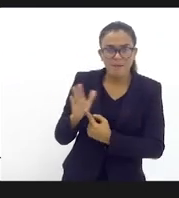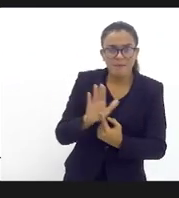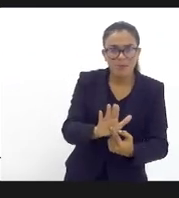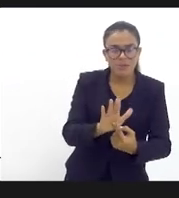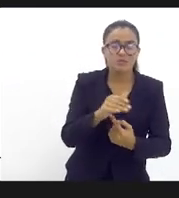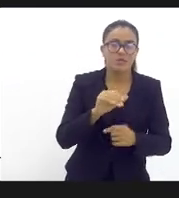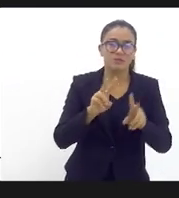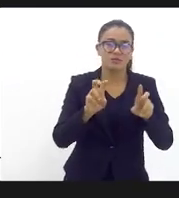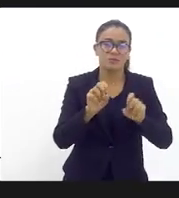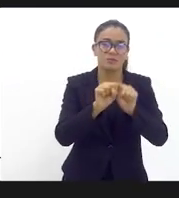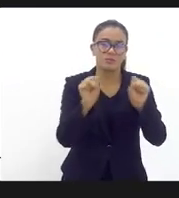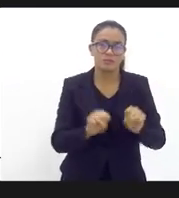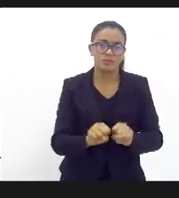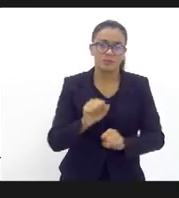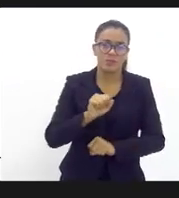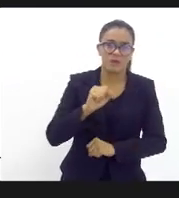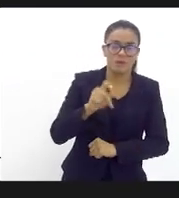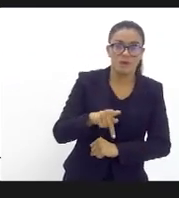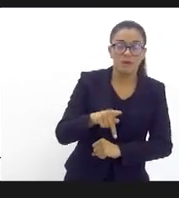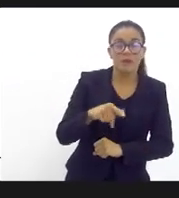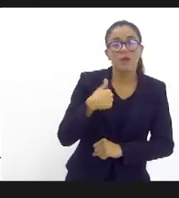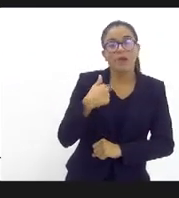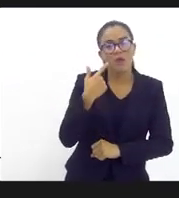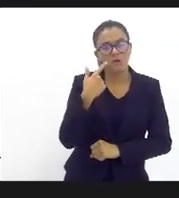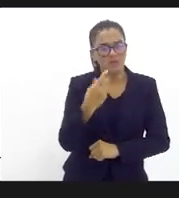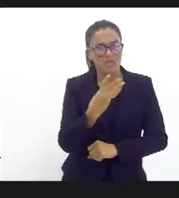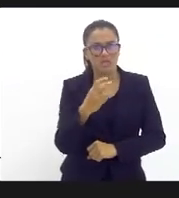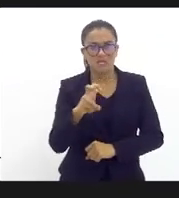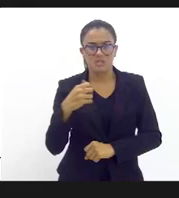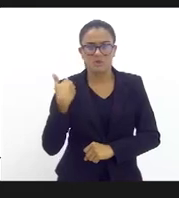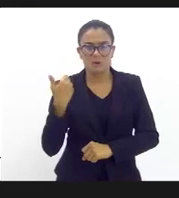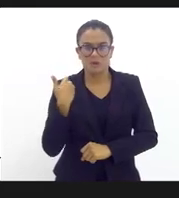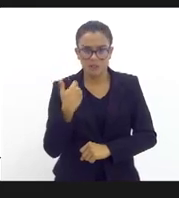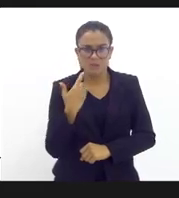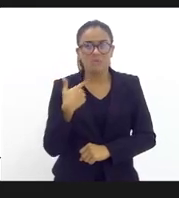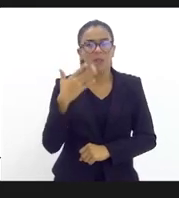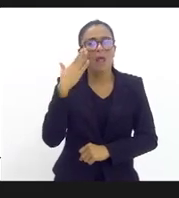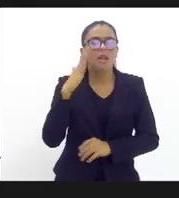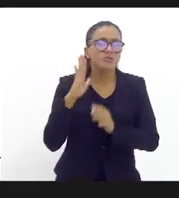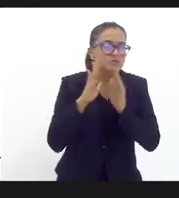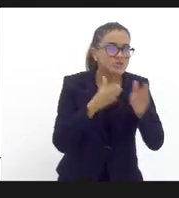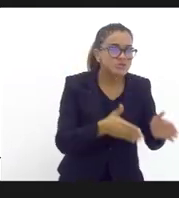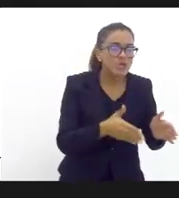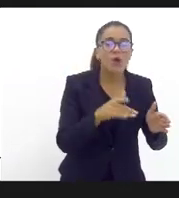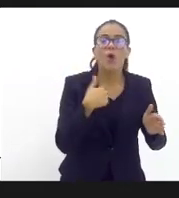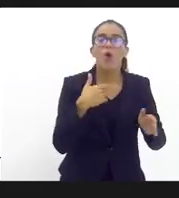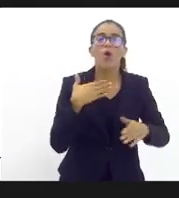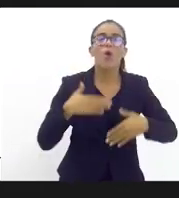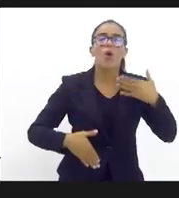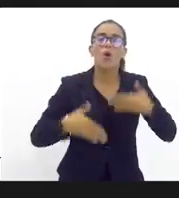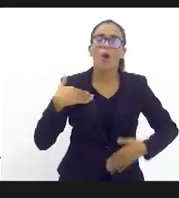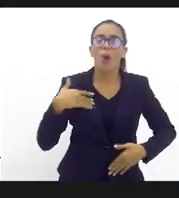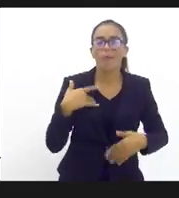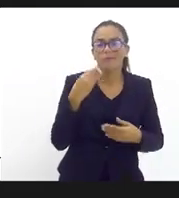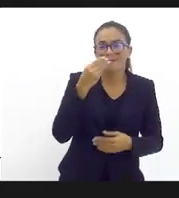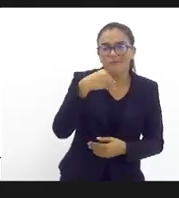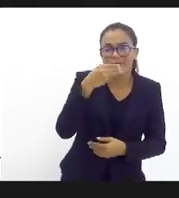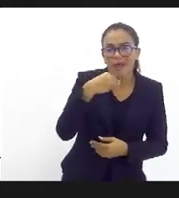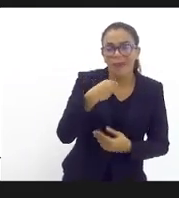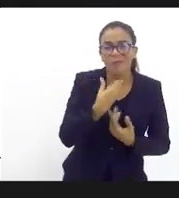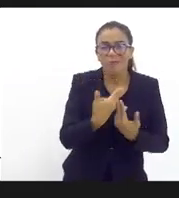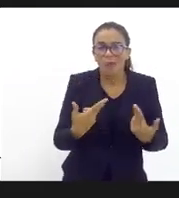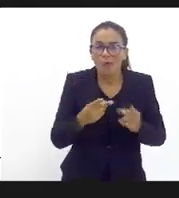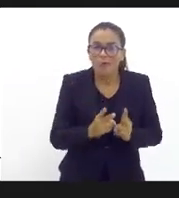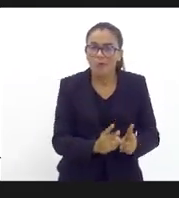de aposentadorias. Então, a estimativa de vida de 35 anos, a gente sabe que ela é redirecionada para corpos que ainda estão em vulnerabilidade, mas